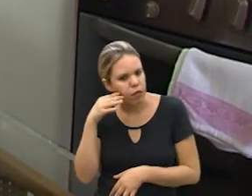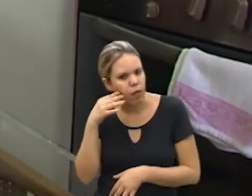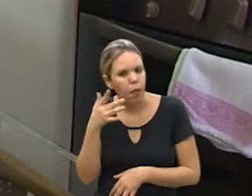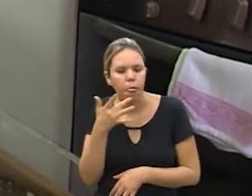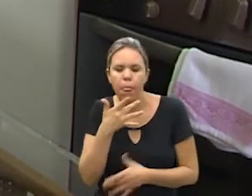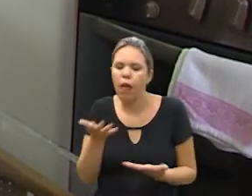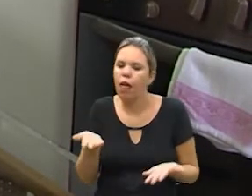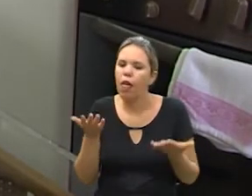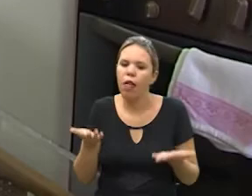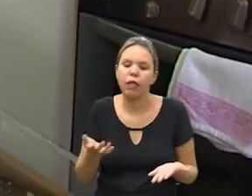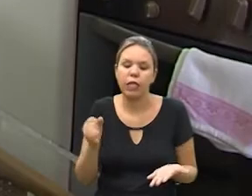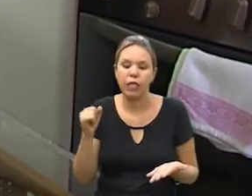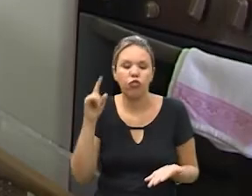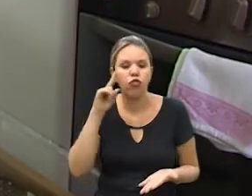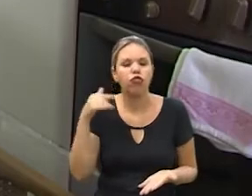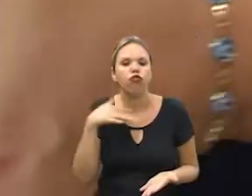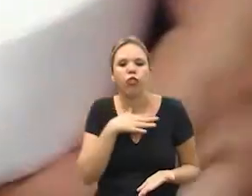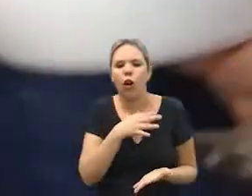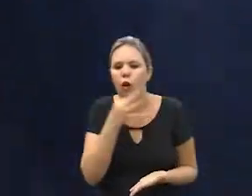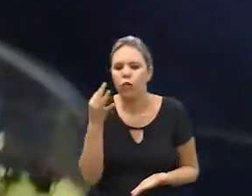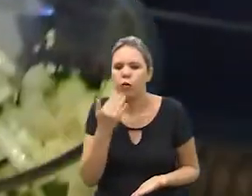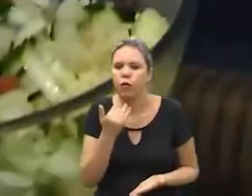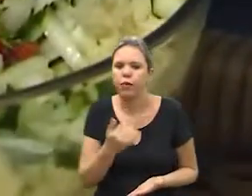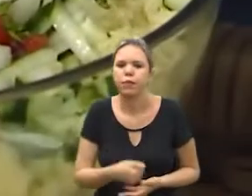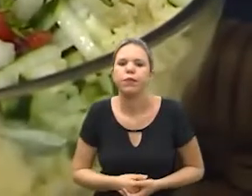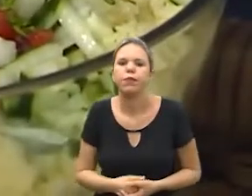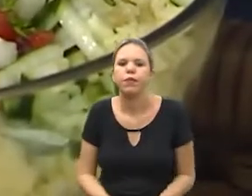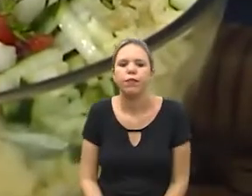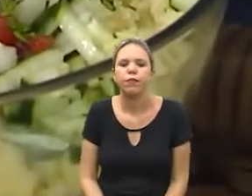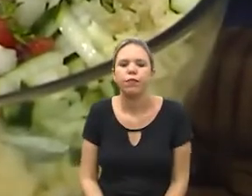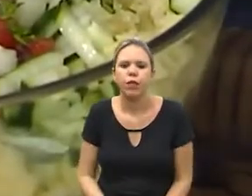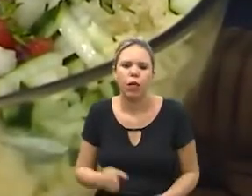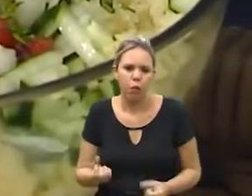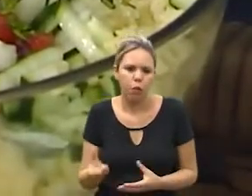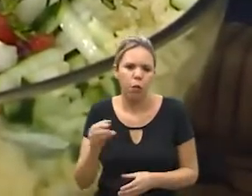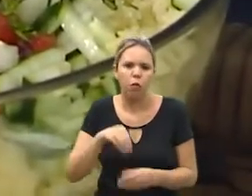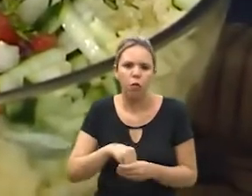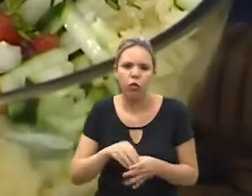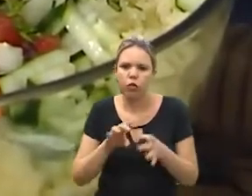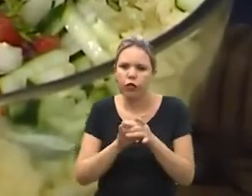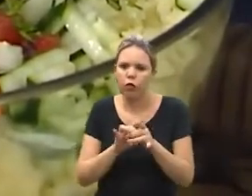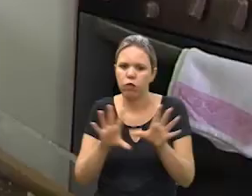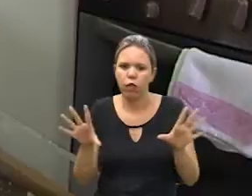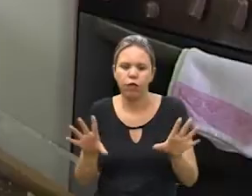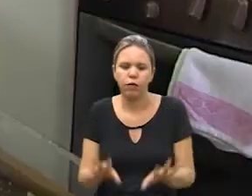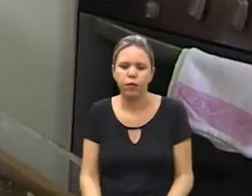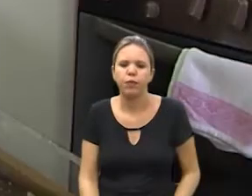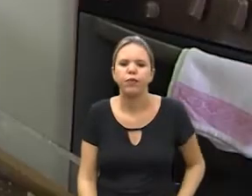Esse prato para um dia quente, ele vai que é uma maravilha. Aí pode pôr com vontade, assim.